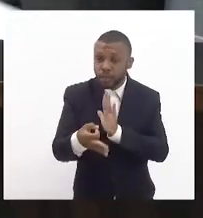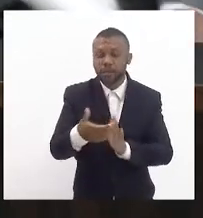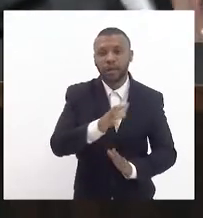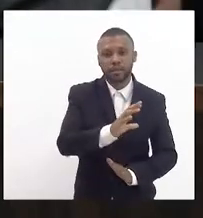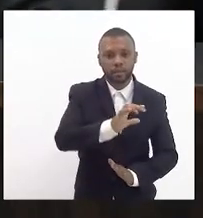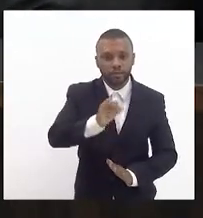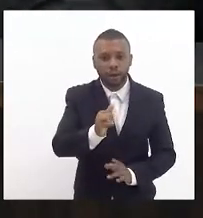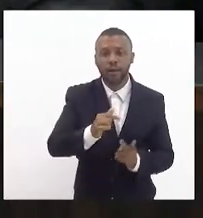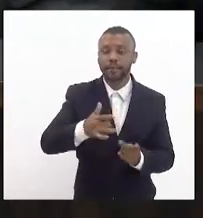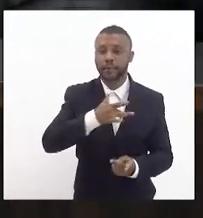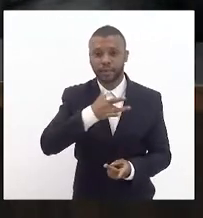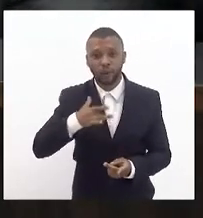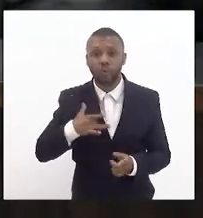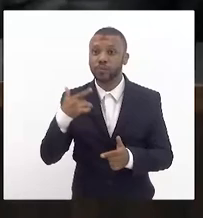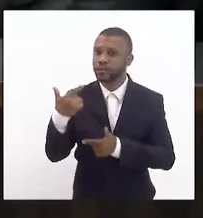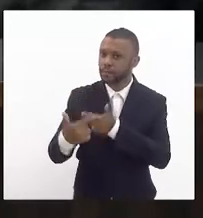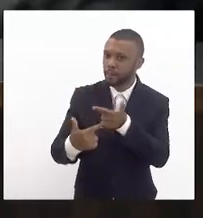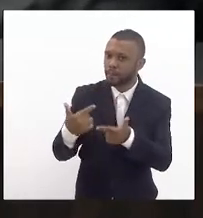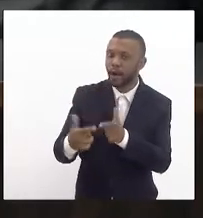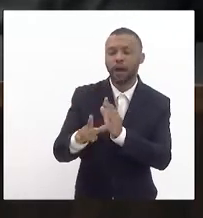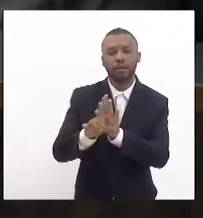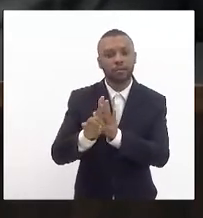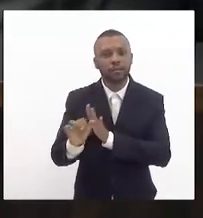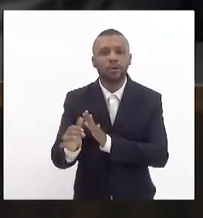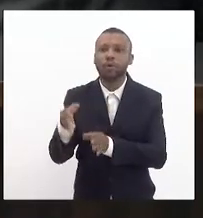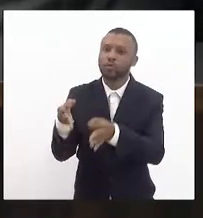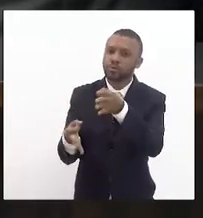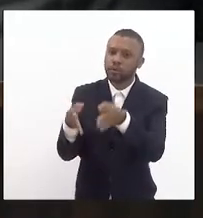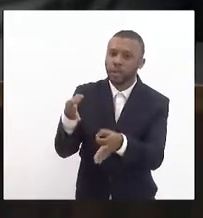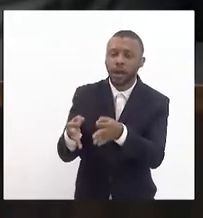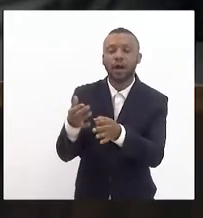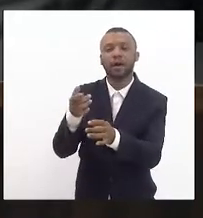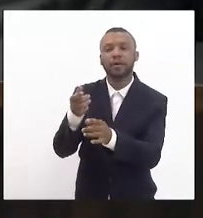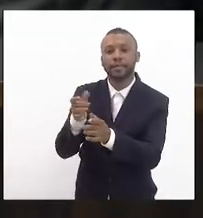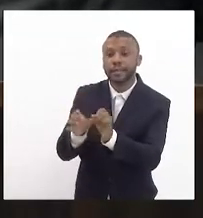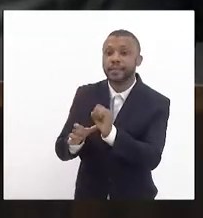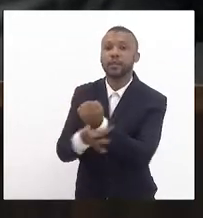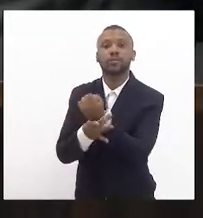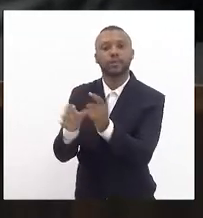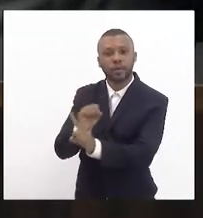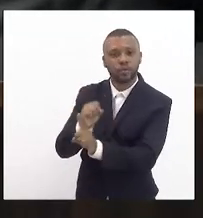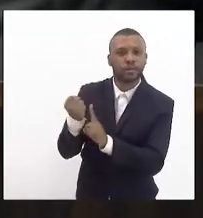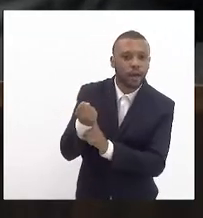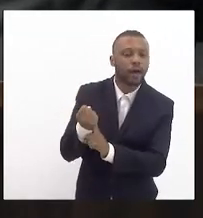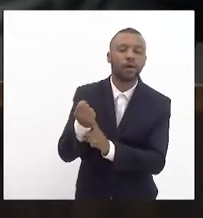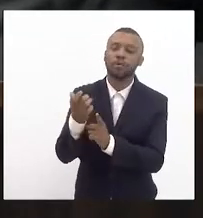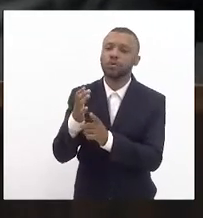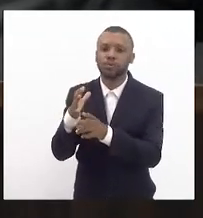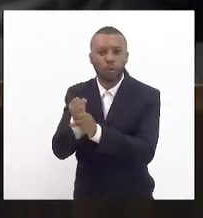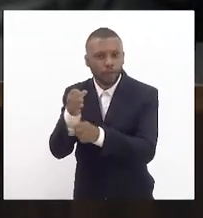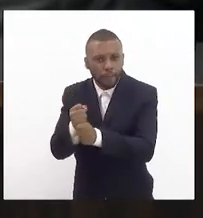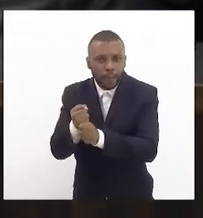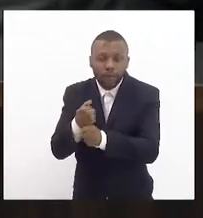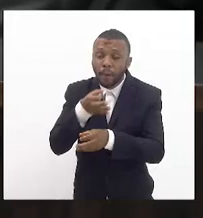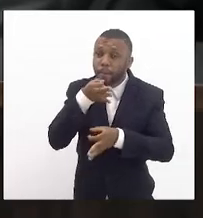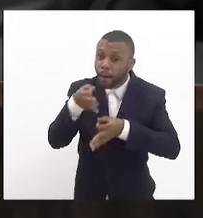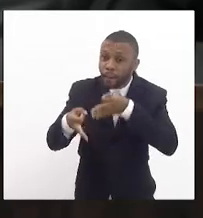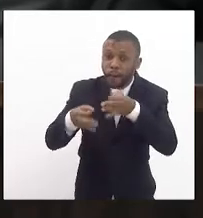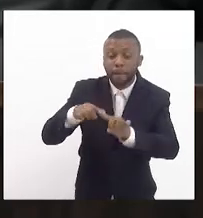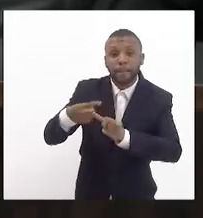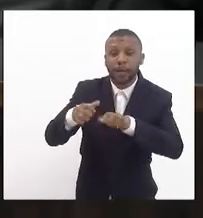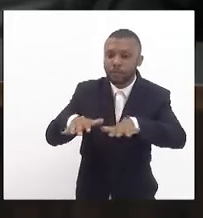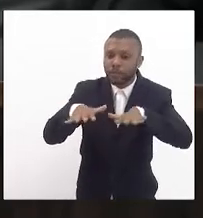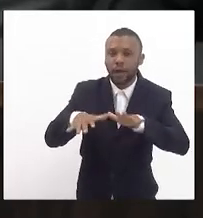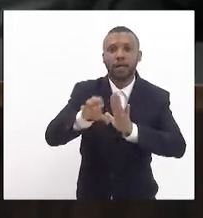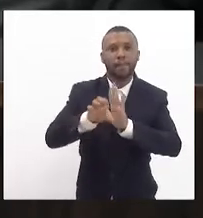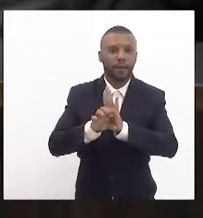de Saúde, Trabalho, Legislação Social, Seguridade Social, de Assuntos Municipais, Desenvolvimento Regional e de Orçamento, as emendas de plenário. Para emitir